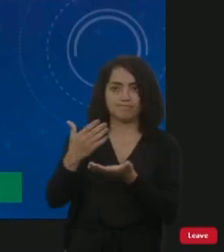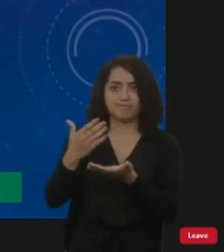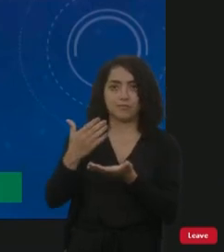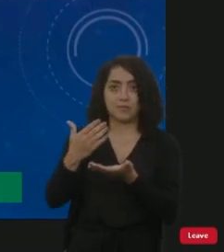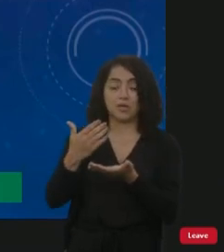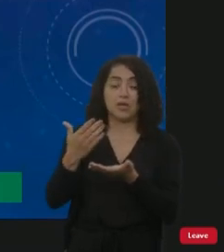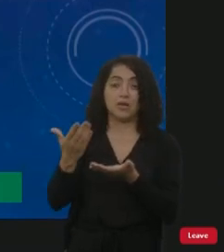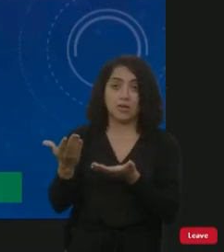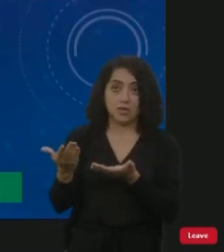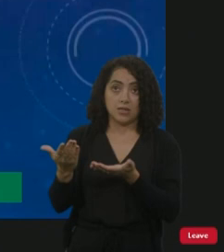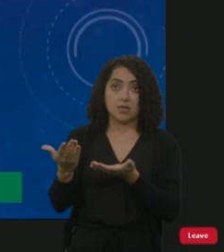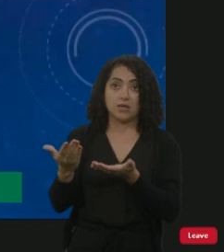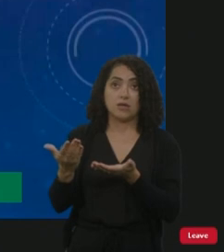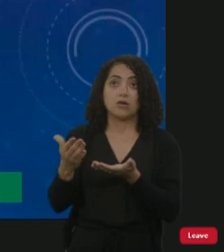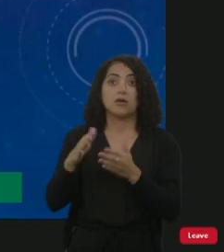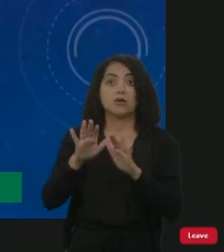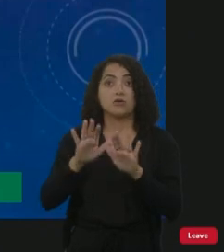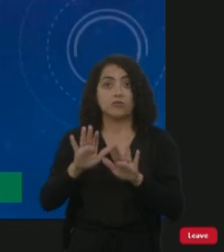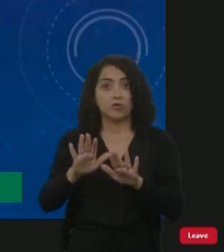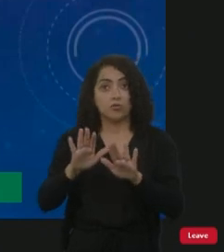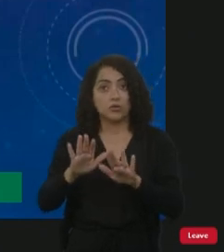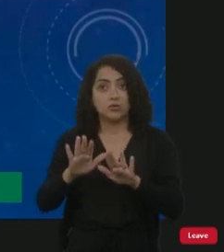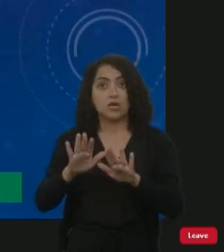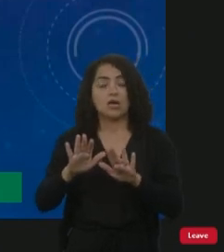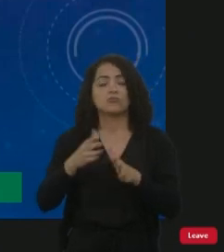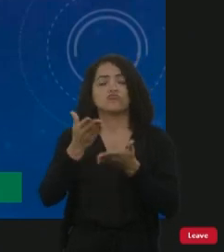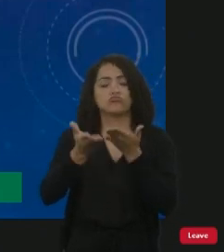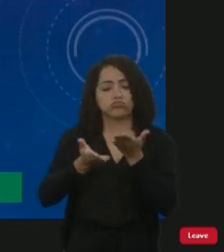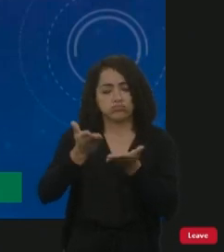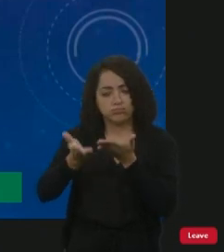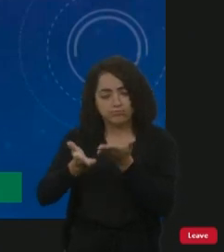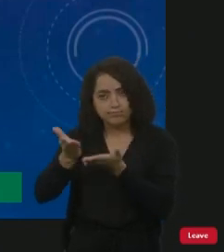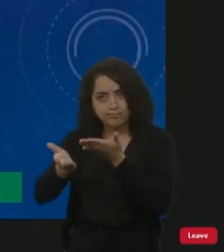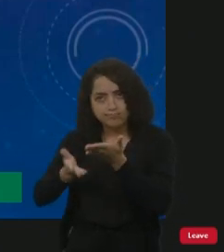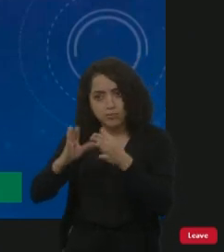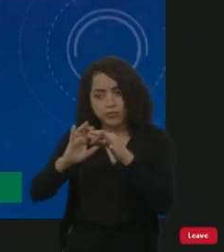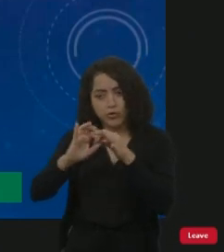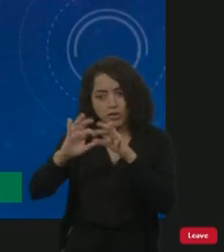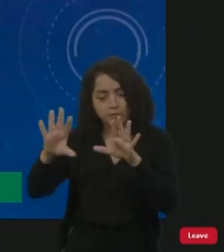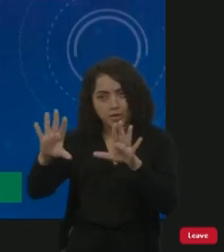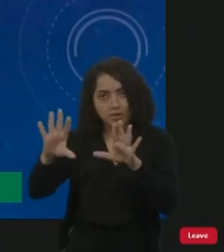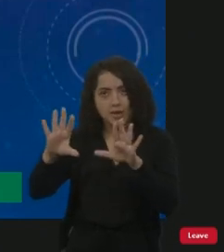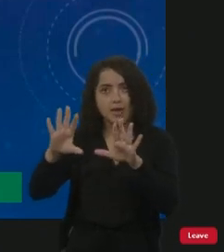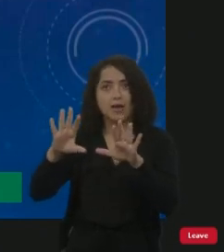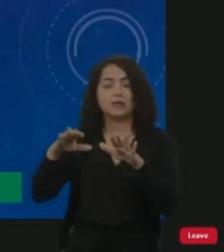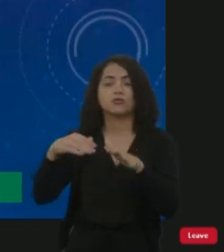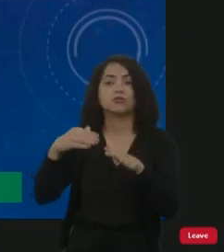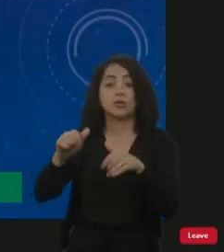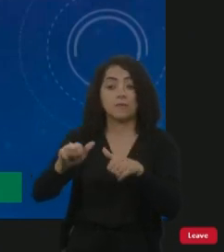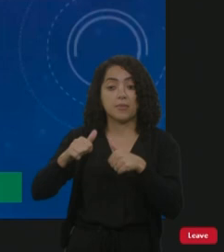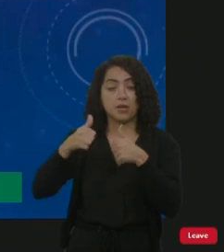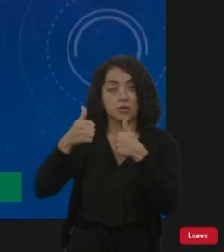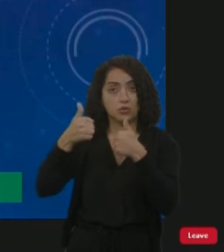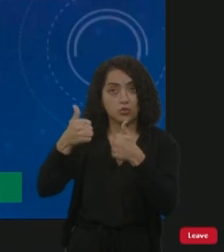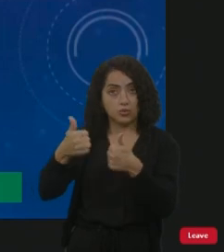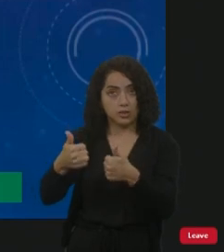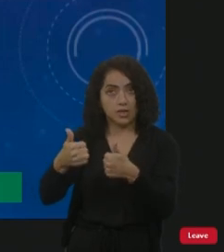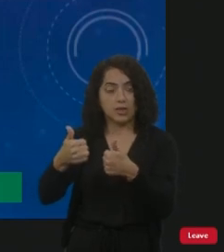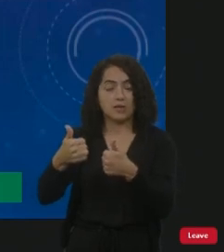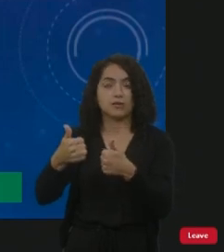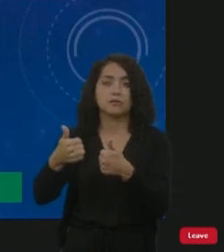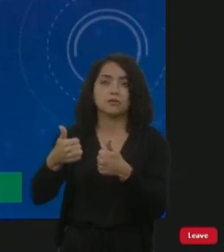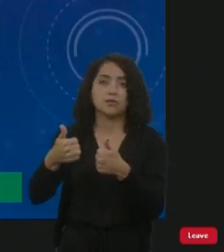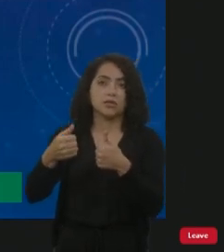Paciente foi ficou estável, foi tratado, recebeu alta, melhorado, não vou entrar no mérito da questão